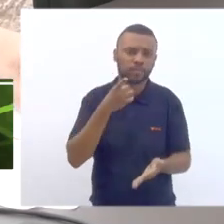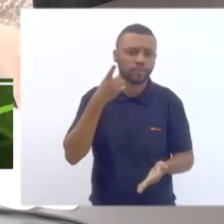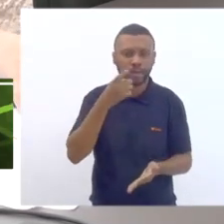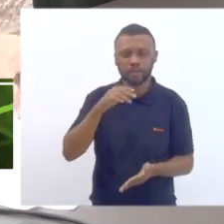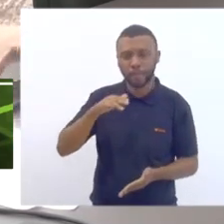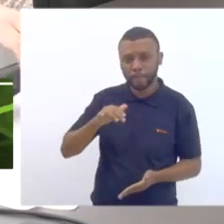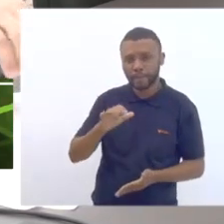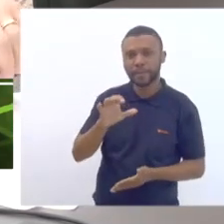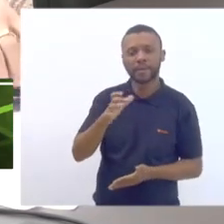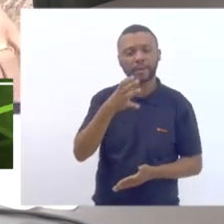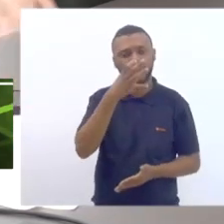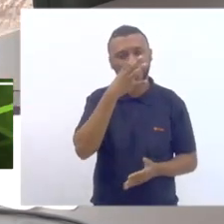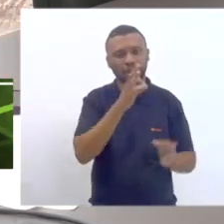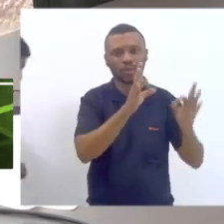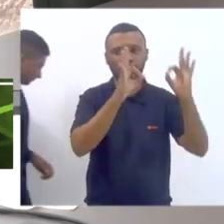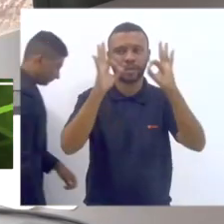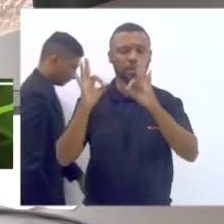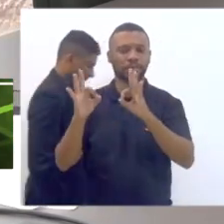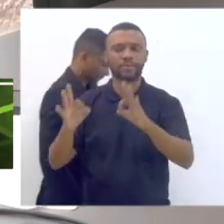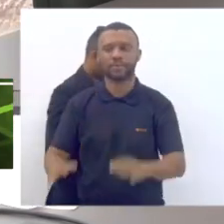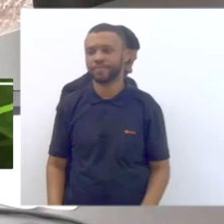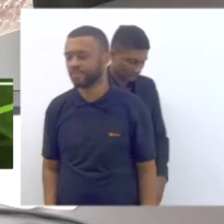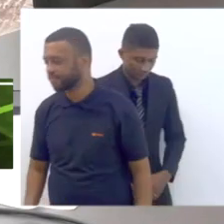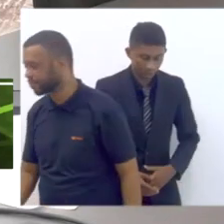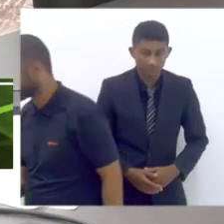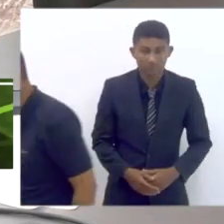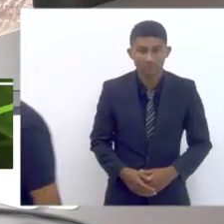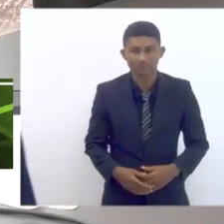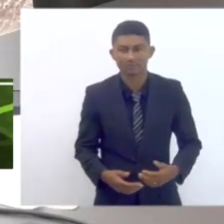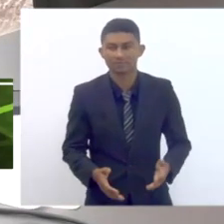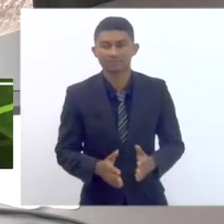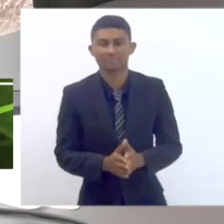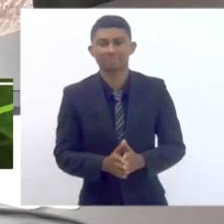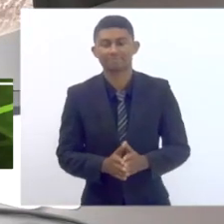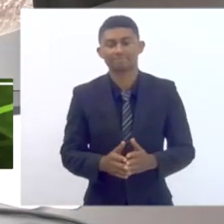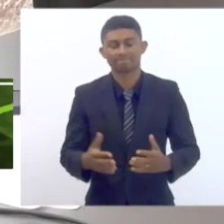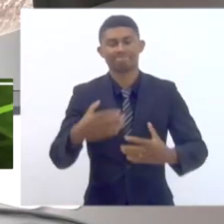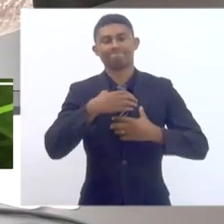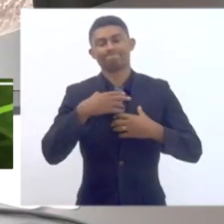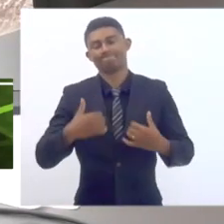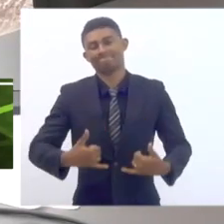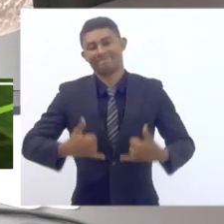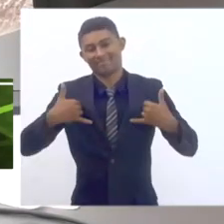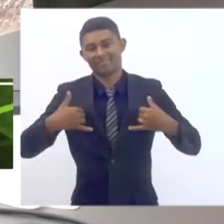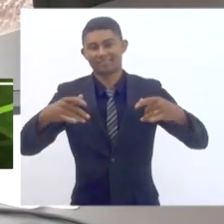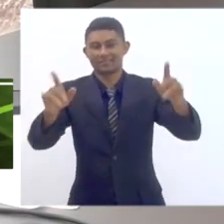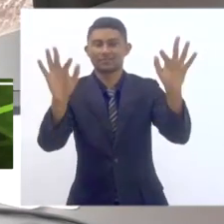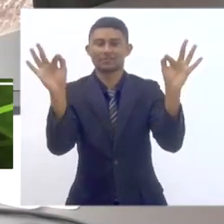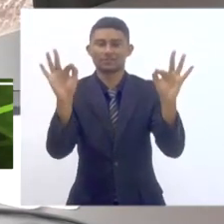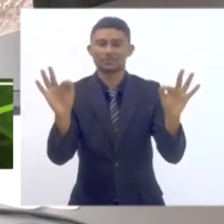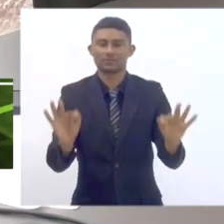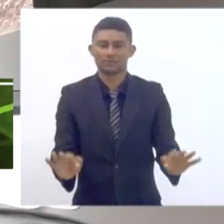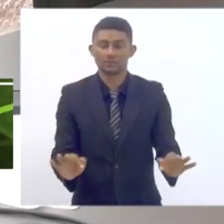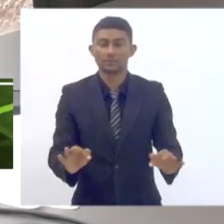que está aí nos assistindo, que para mim é motivo de muita honra, de muita felicidade